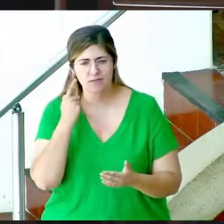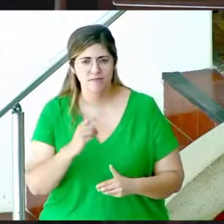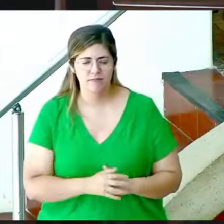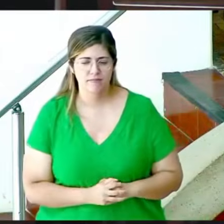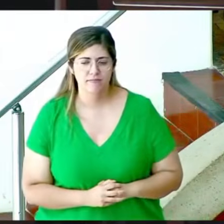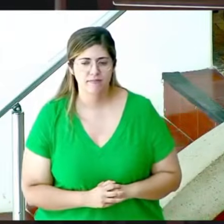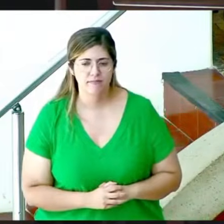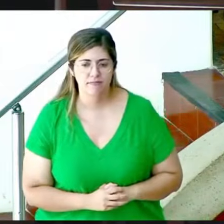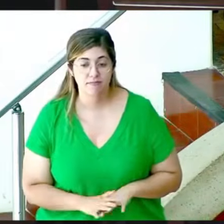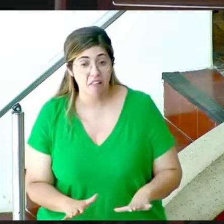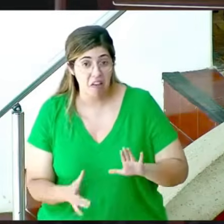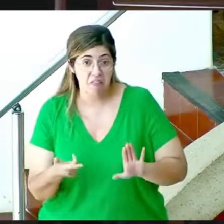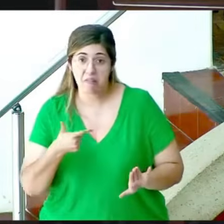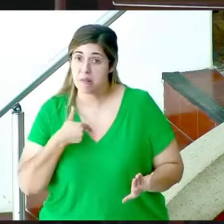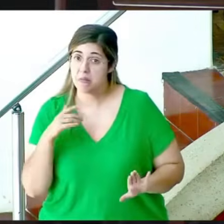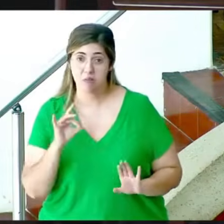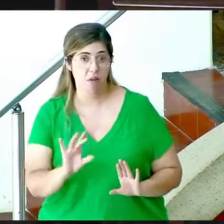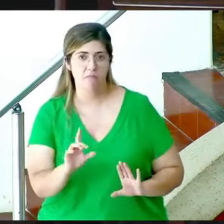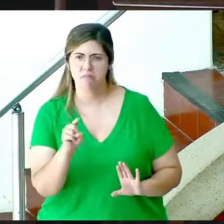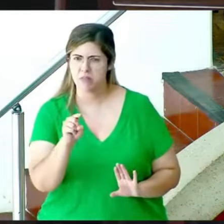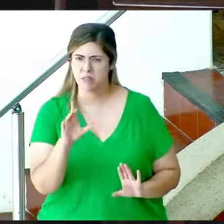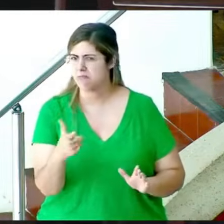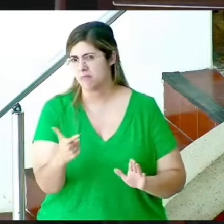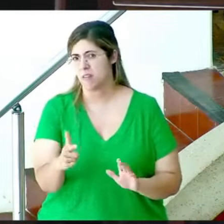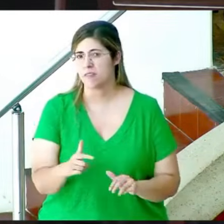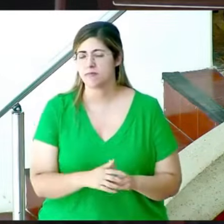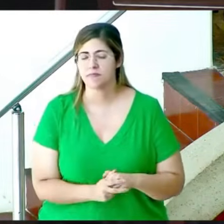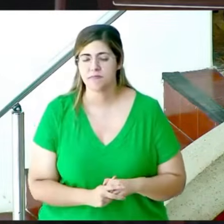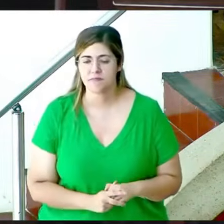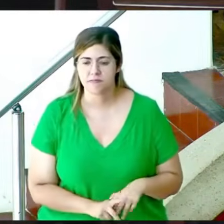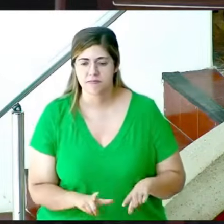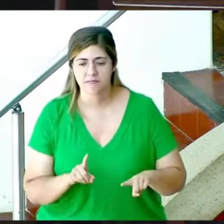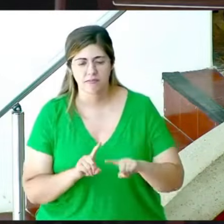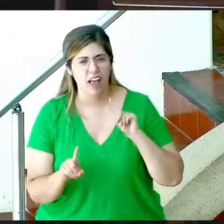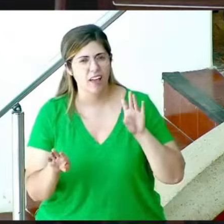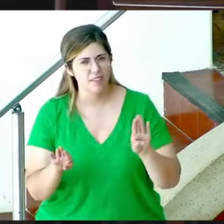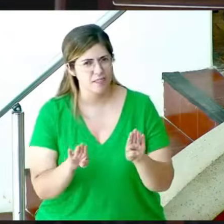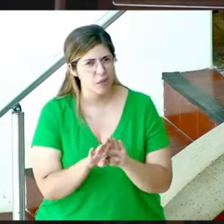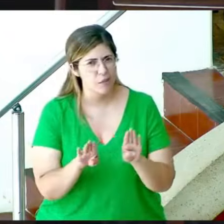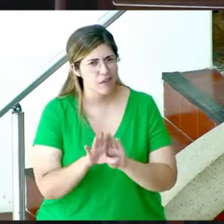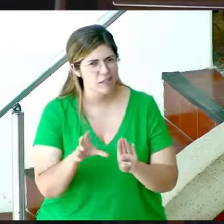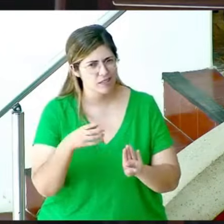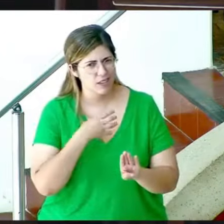Talvez seja só eu, talvez você não. Mas se você também estiver nisso.